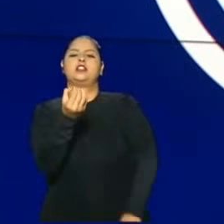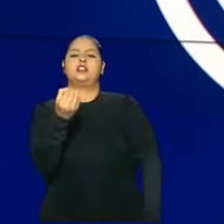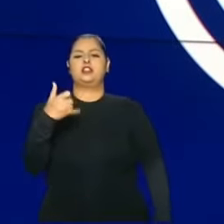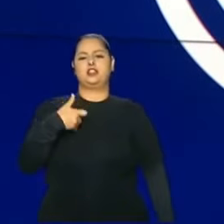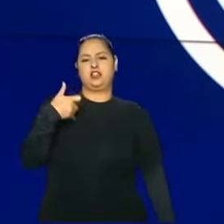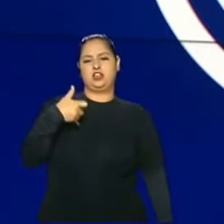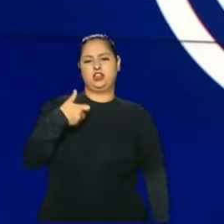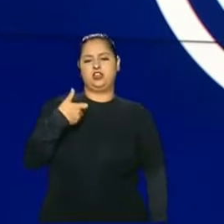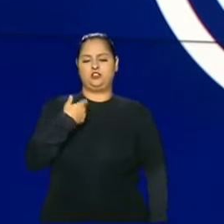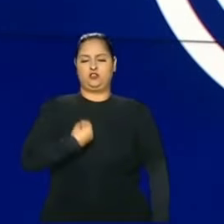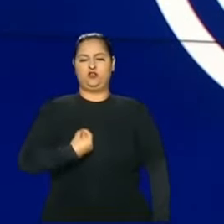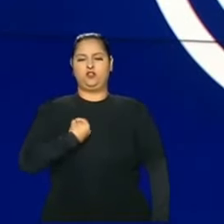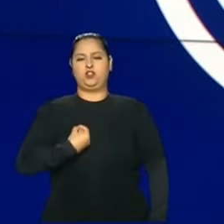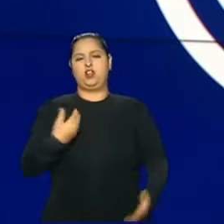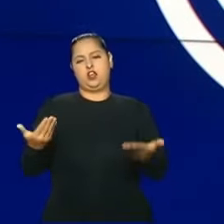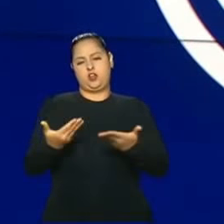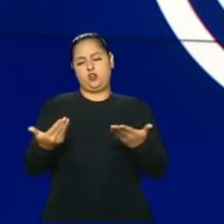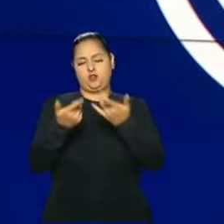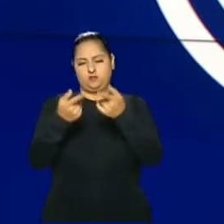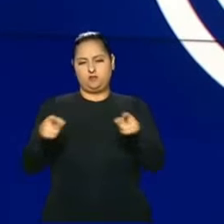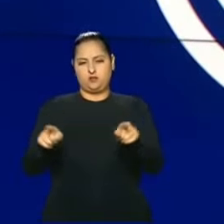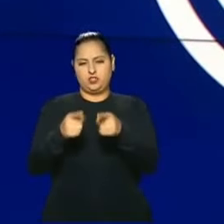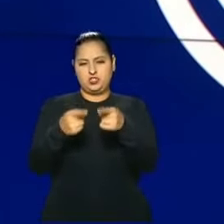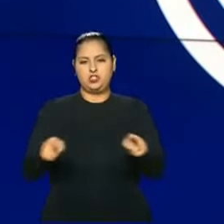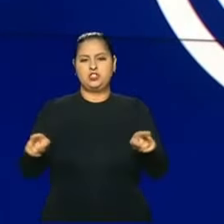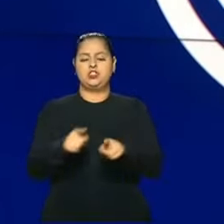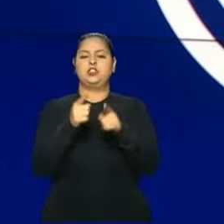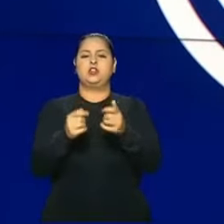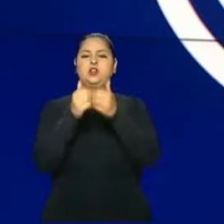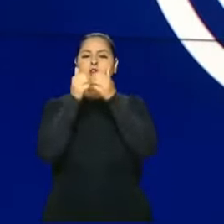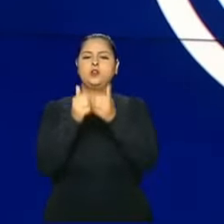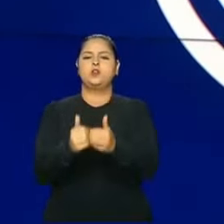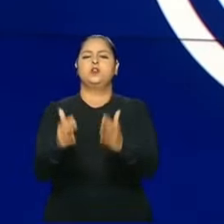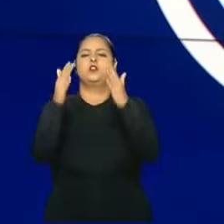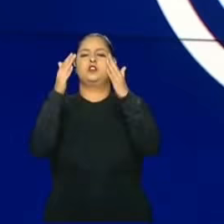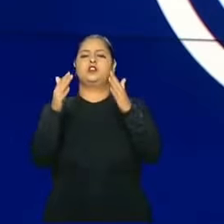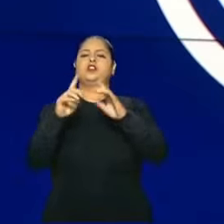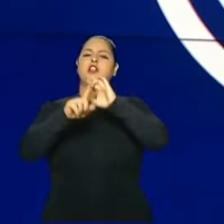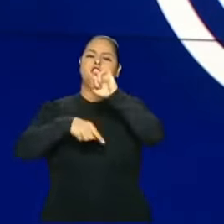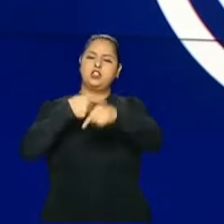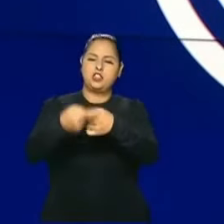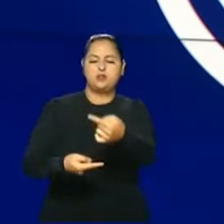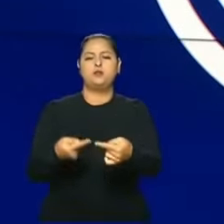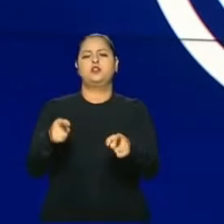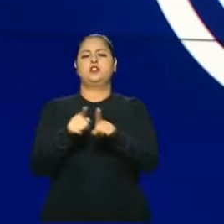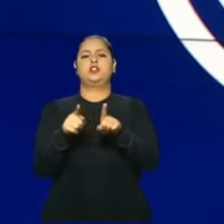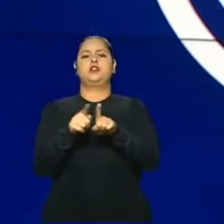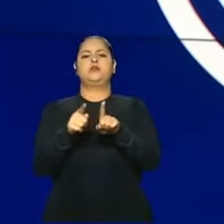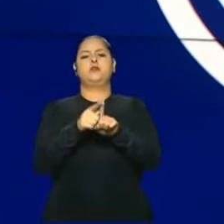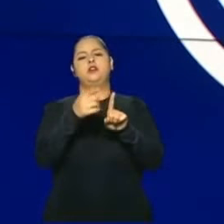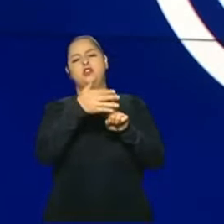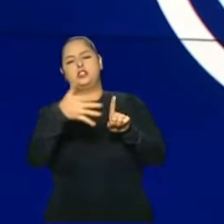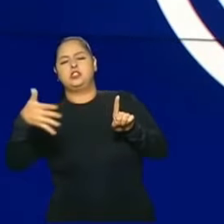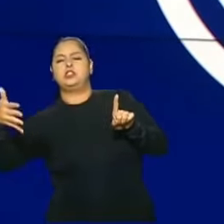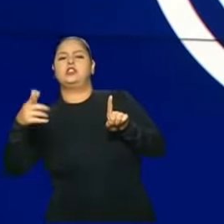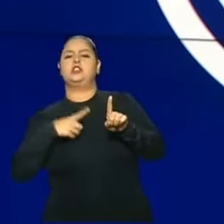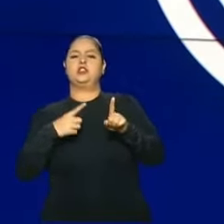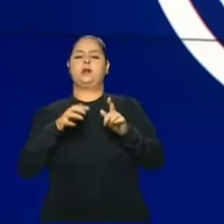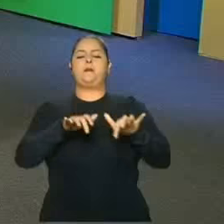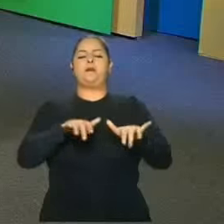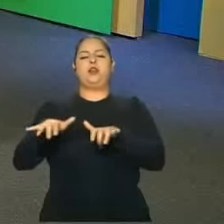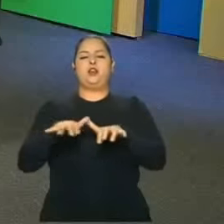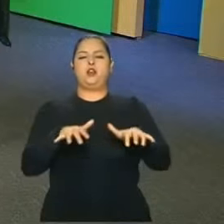ouvir trechos de suas criações. Começando com a abertura do Blim Blam Blom e, em seguida, Parecências para viola e piano.